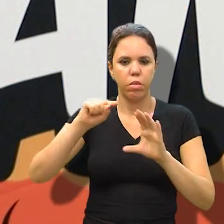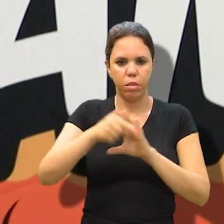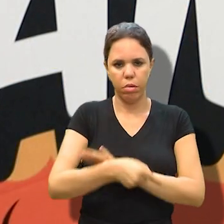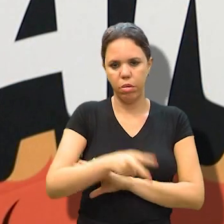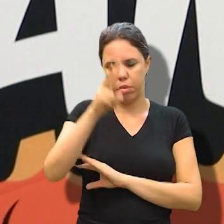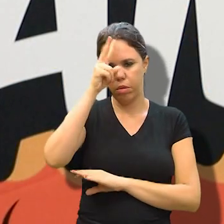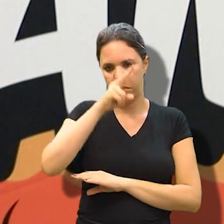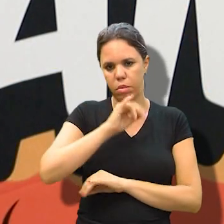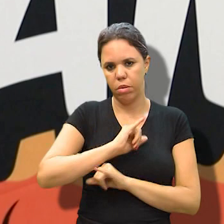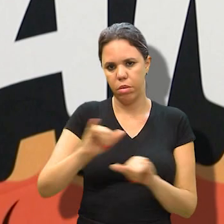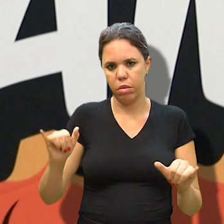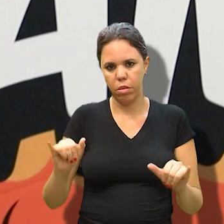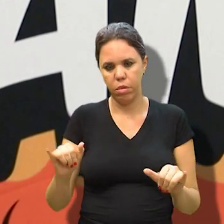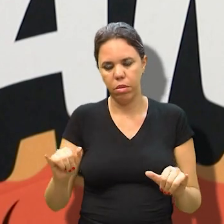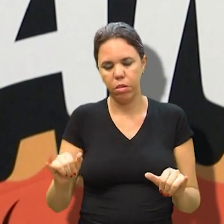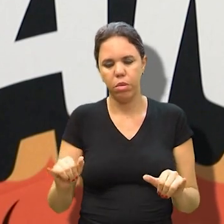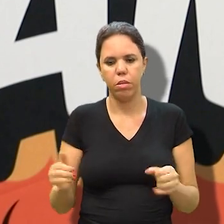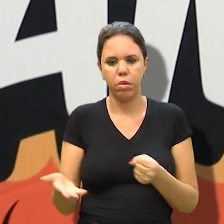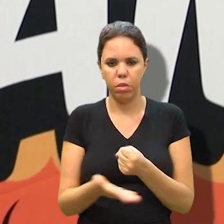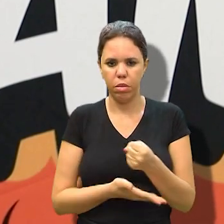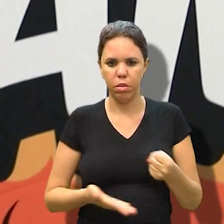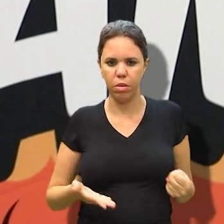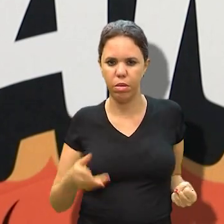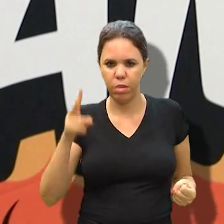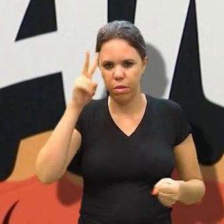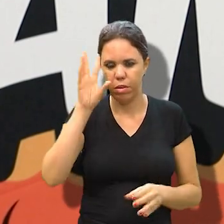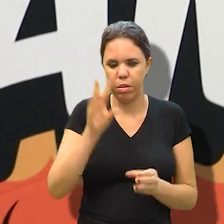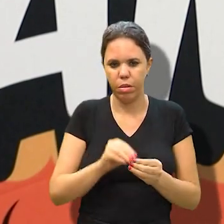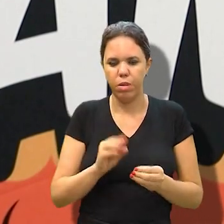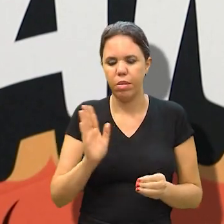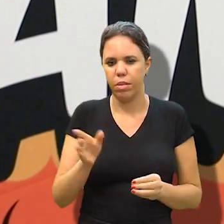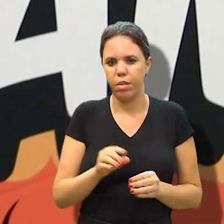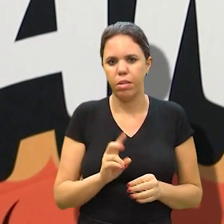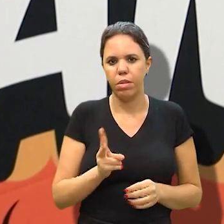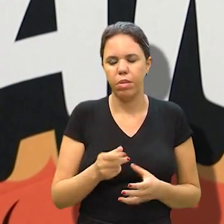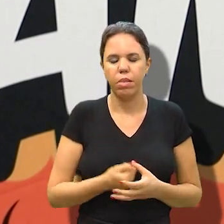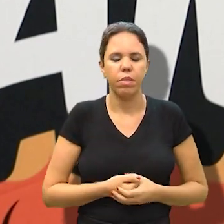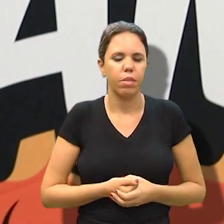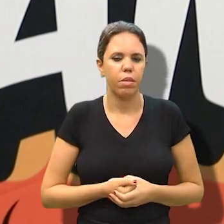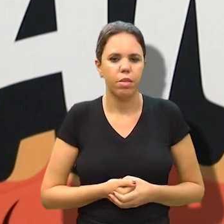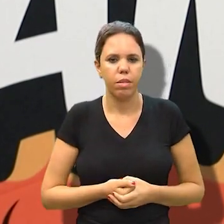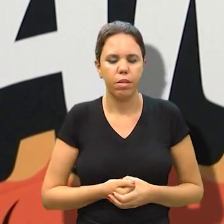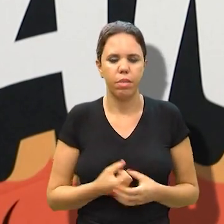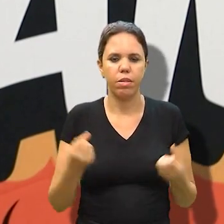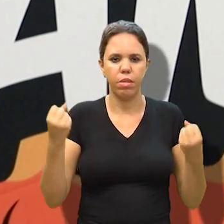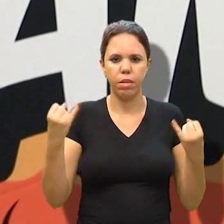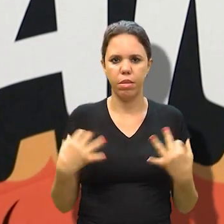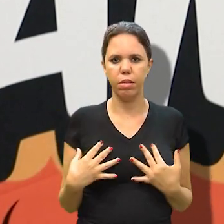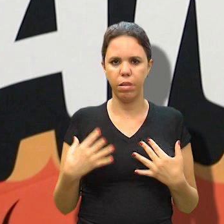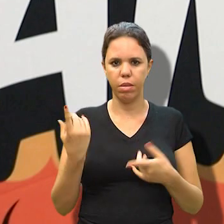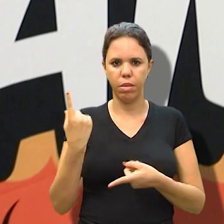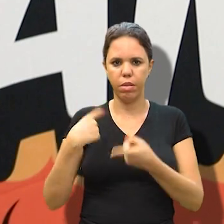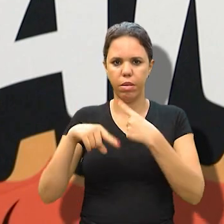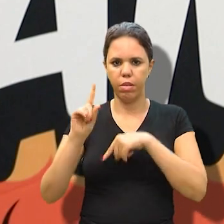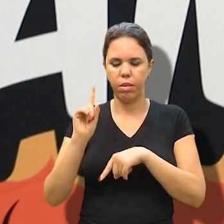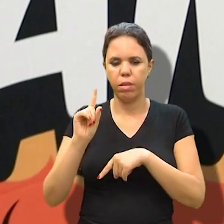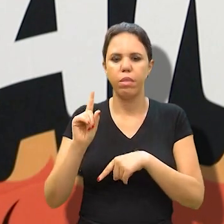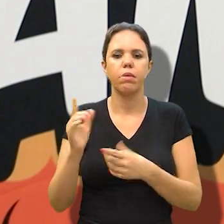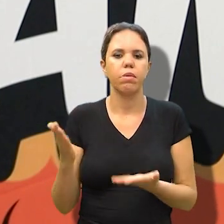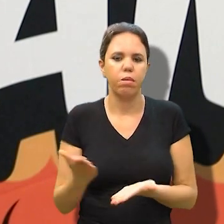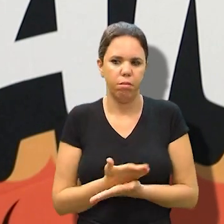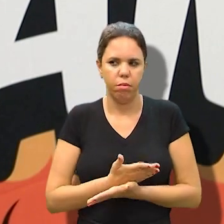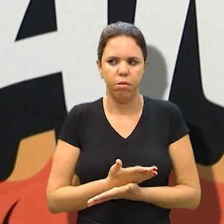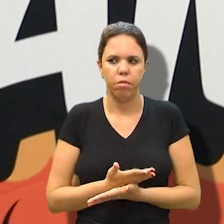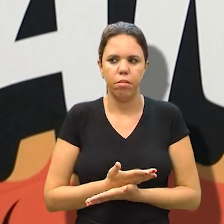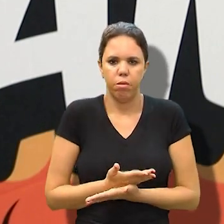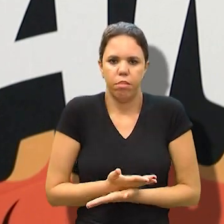se aprofundar na história, ele vai contar aqui pra gente a sinopse, mas eu já quero emendar, né, já que você está explicando do sucesso que